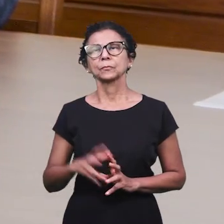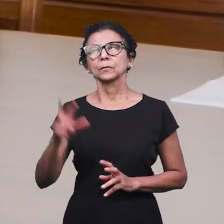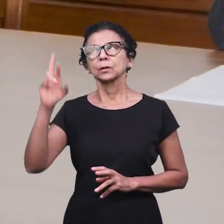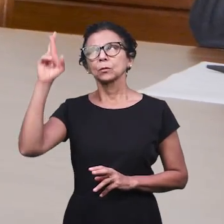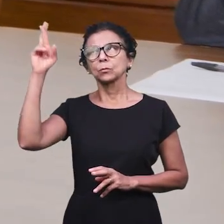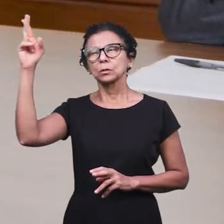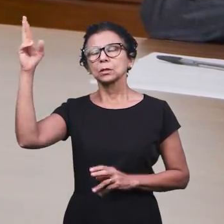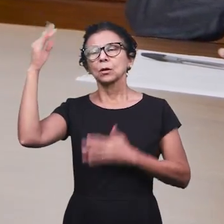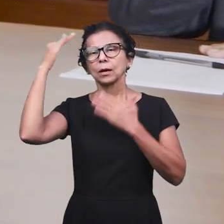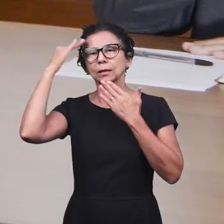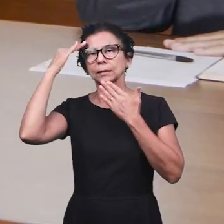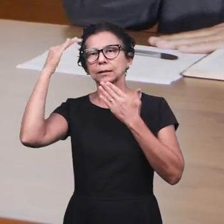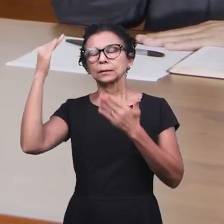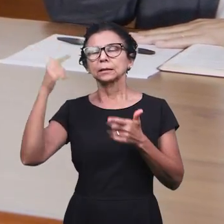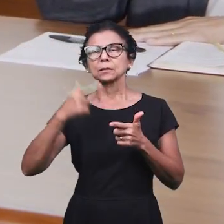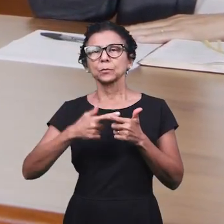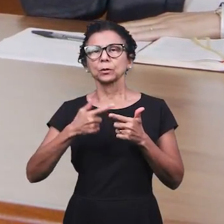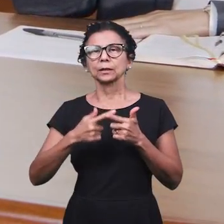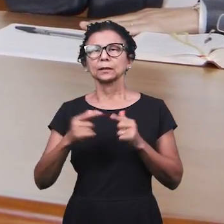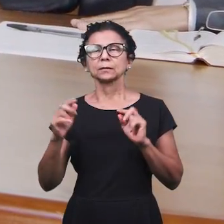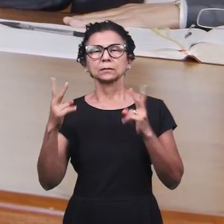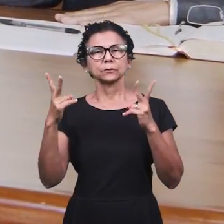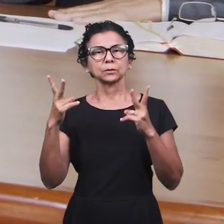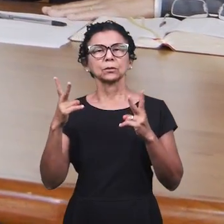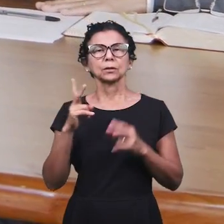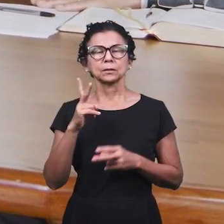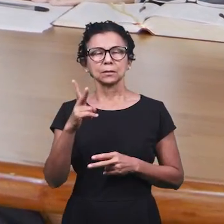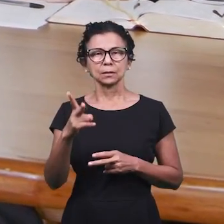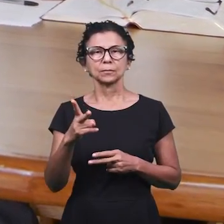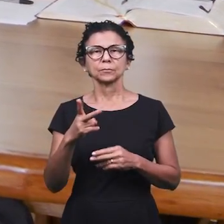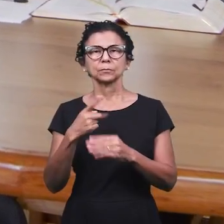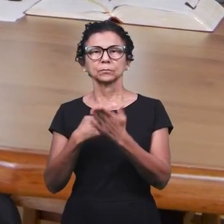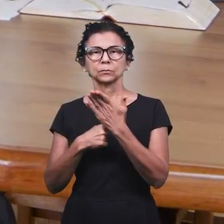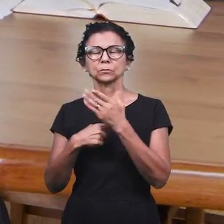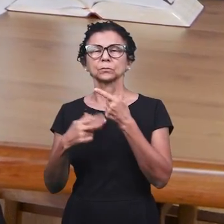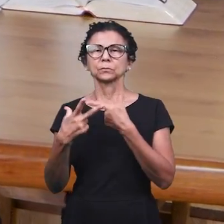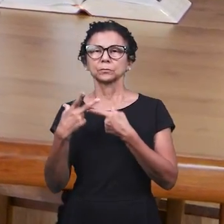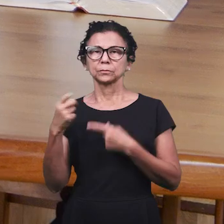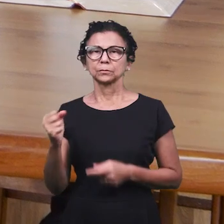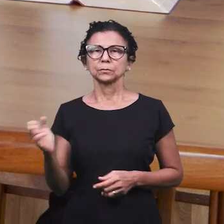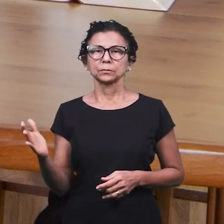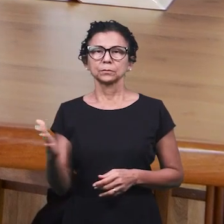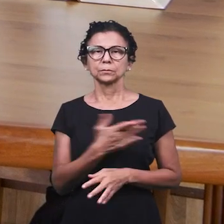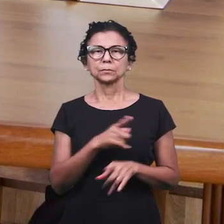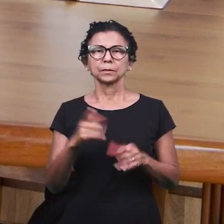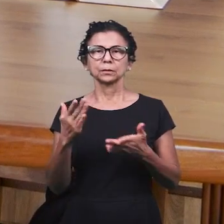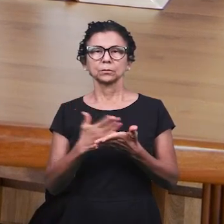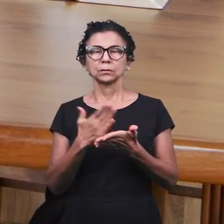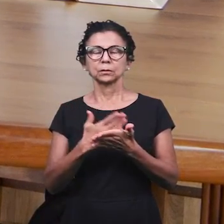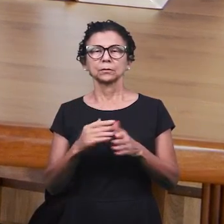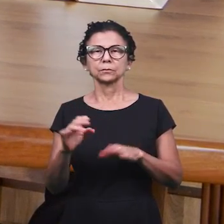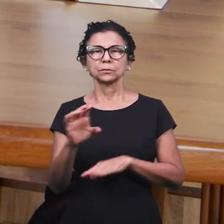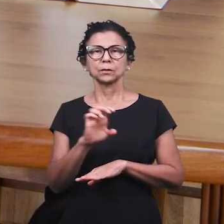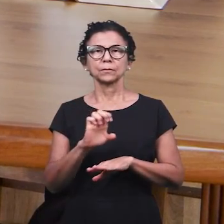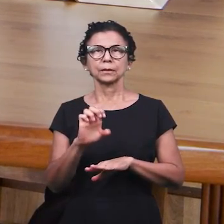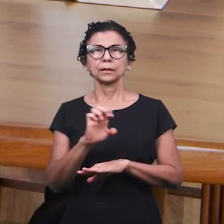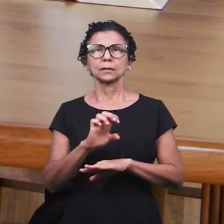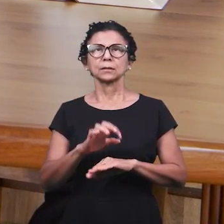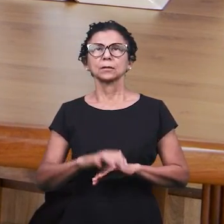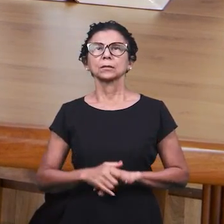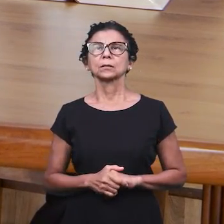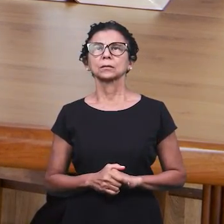pode defender. Você tem que proteger os valores da sociedade, porque nós estamos sob ataque. Se você ceder a tudo isso,